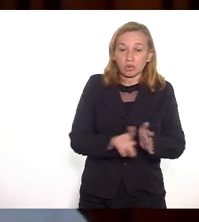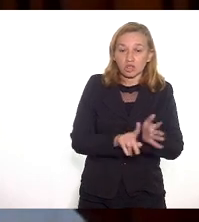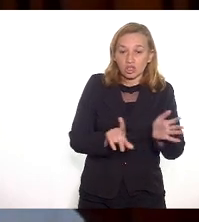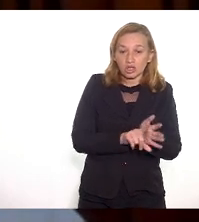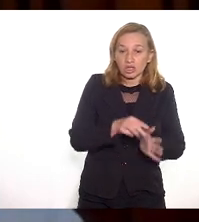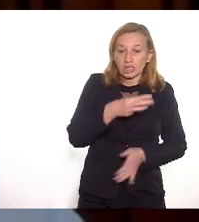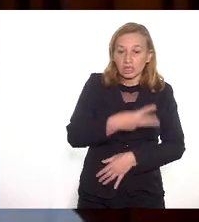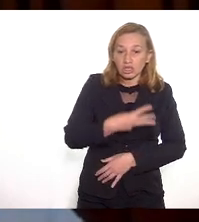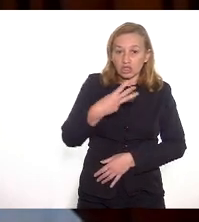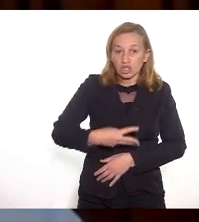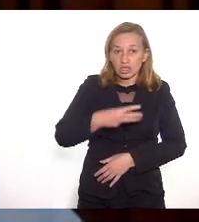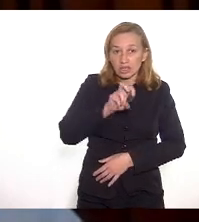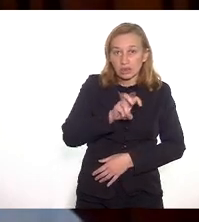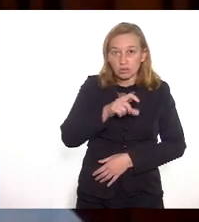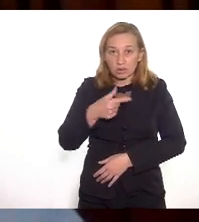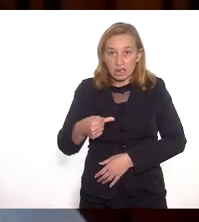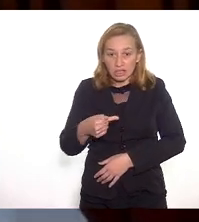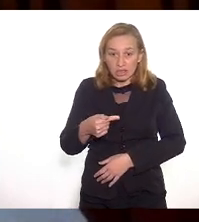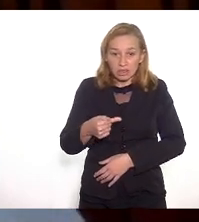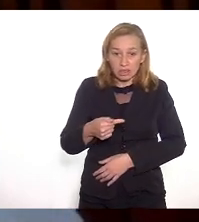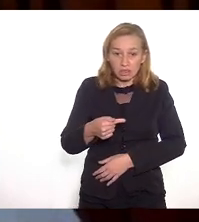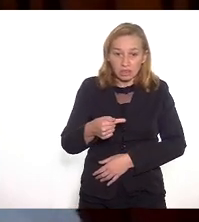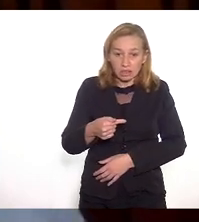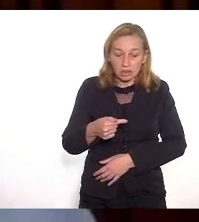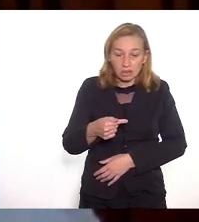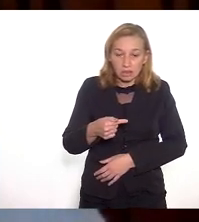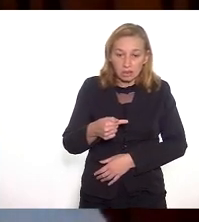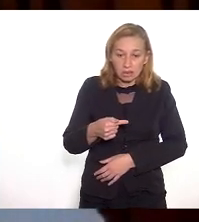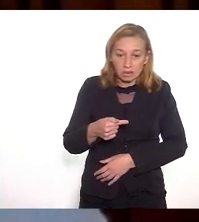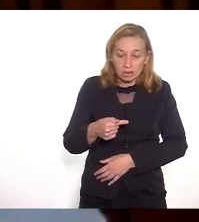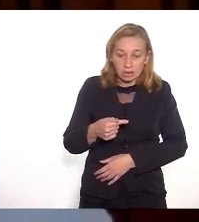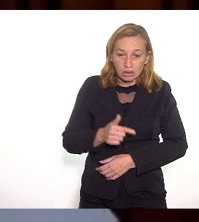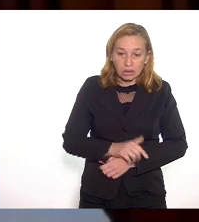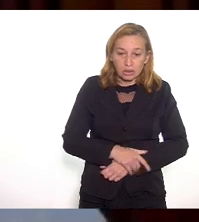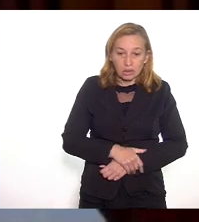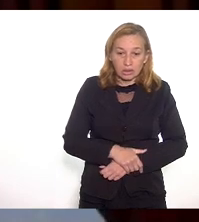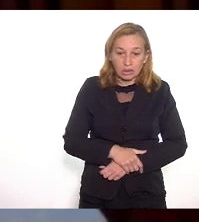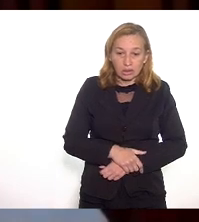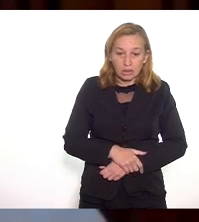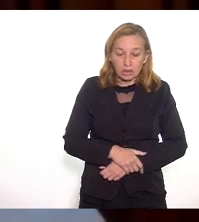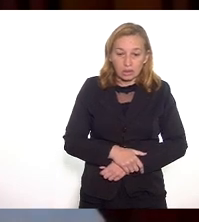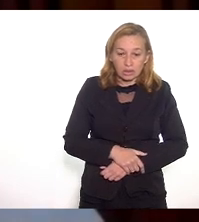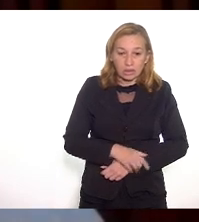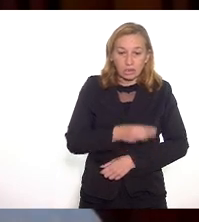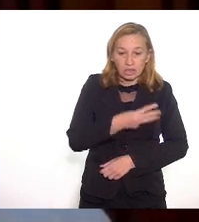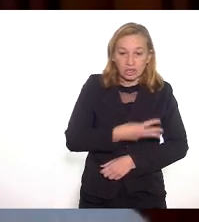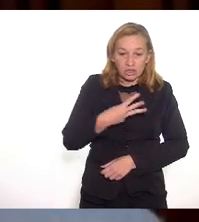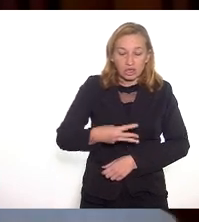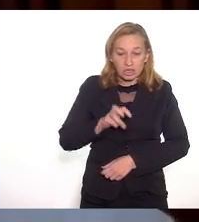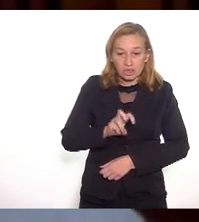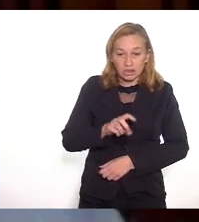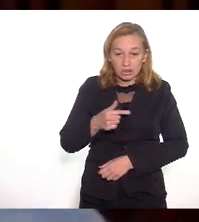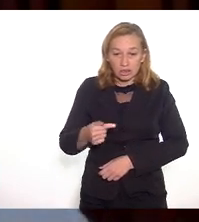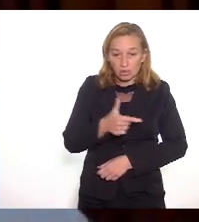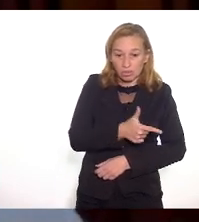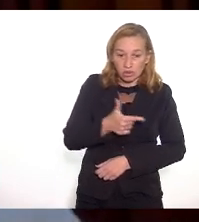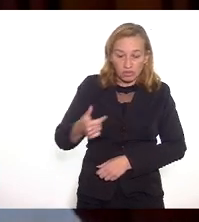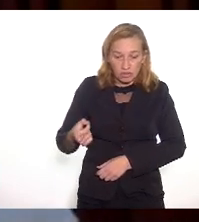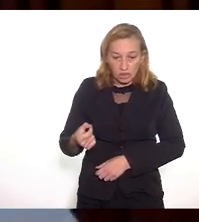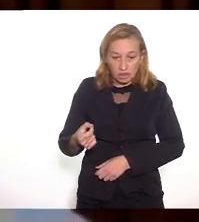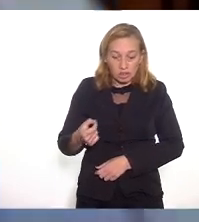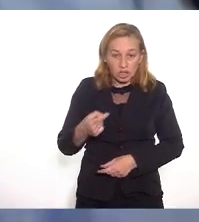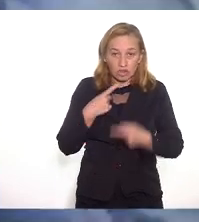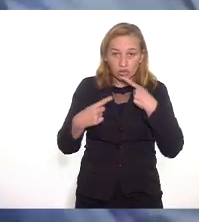lei 3357, vamos terminar a anexação, pelo menos, ao 3357 de 2020,